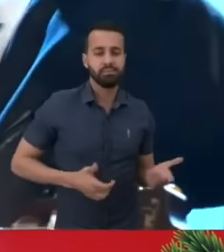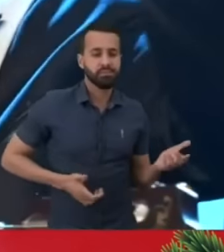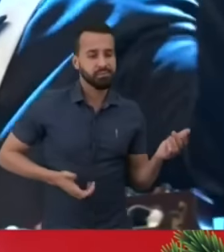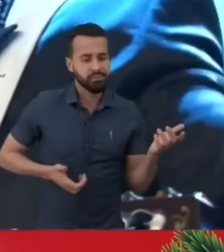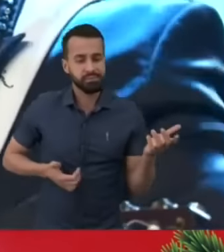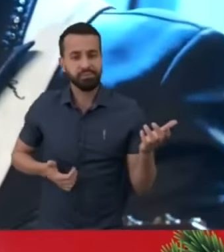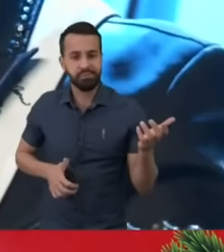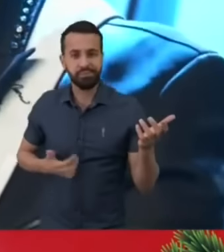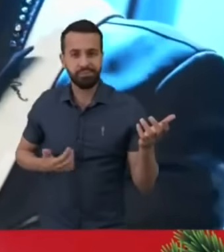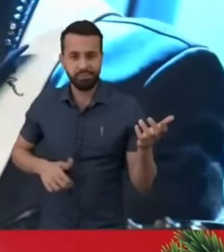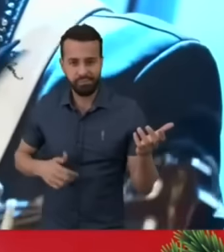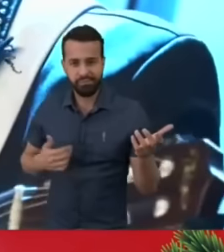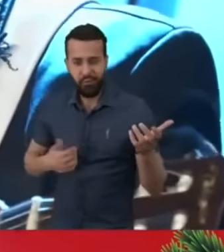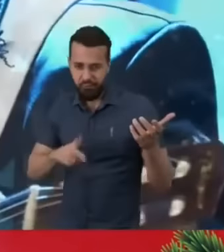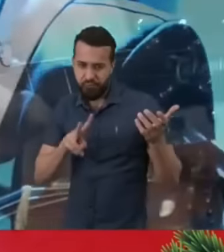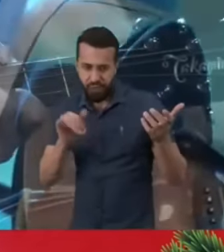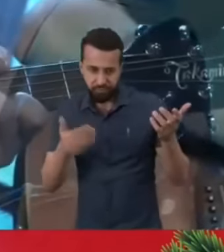Segura aí.